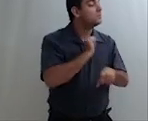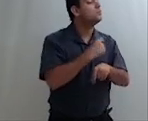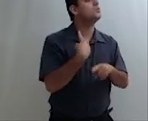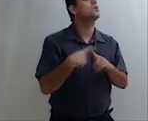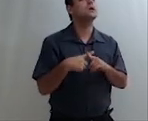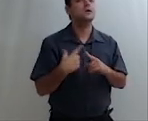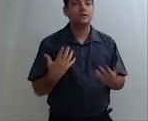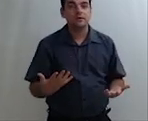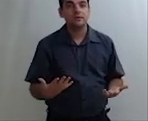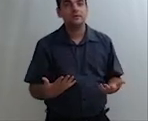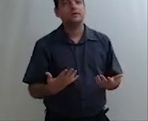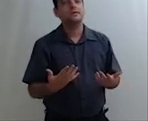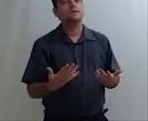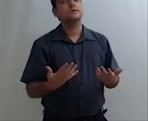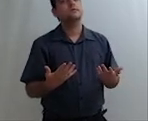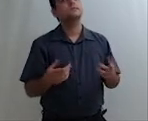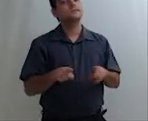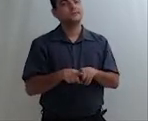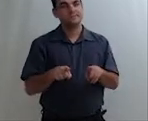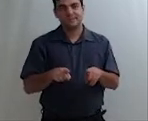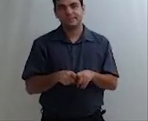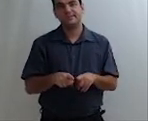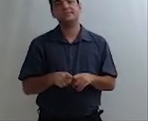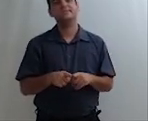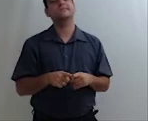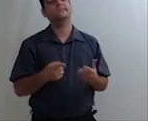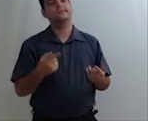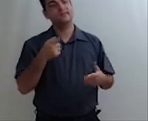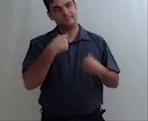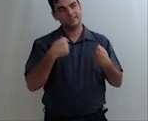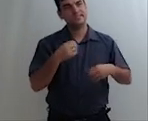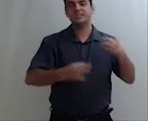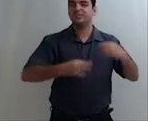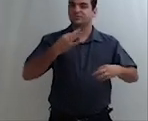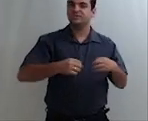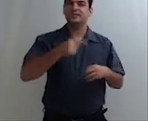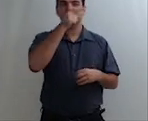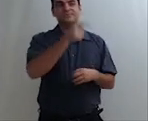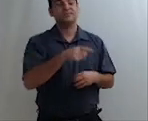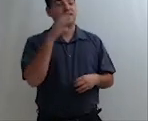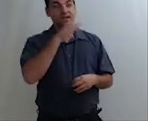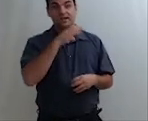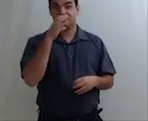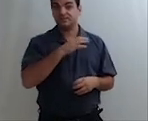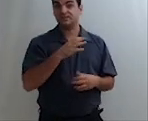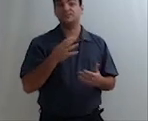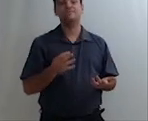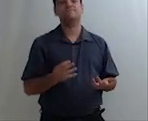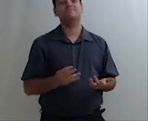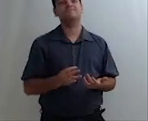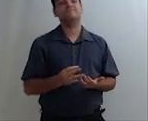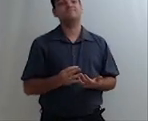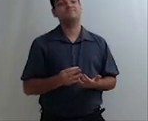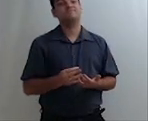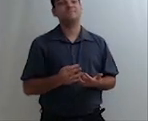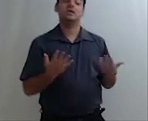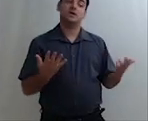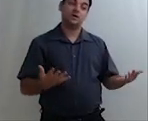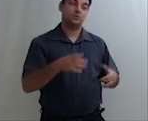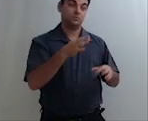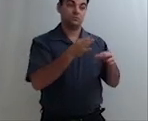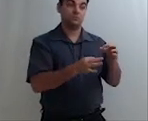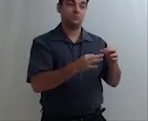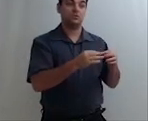referência anteriormente sobre a necessidade de julgar esse processo não foi atendido eu